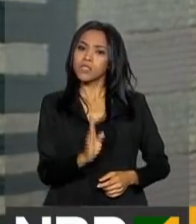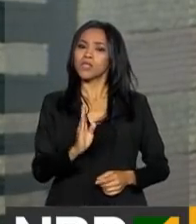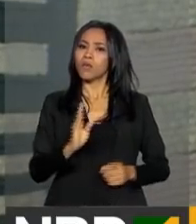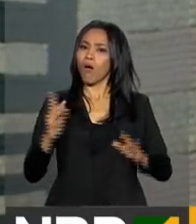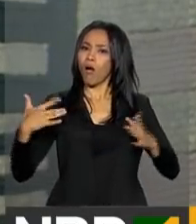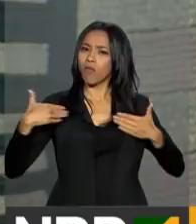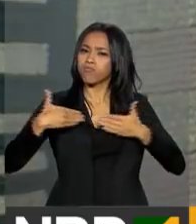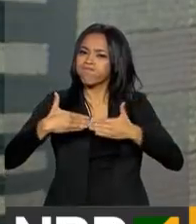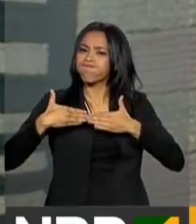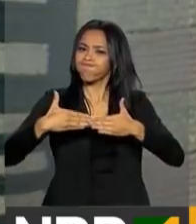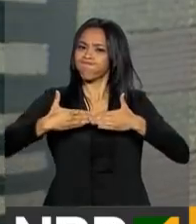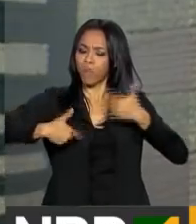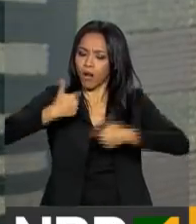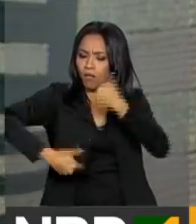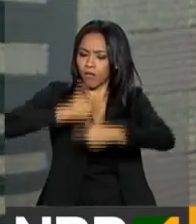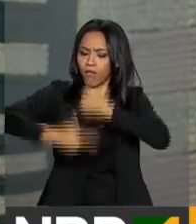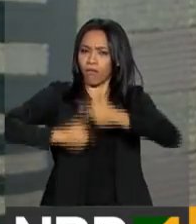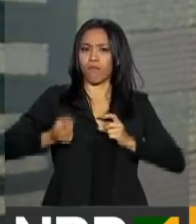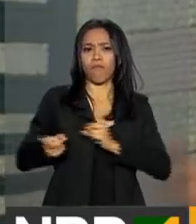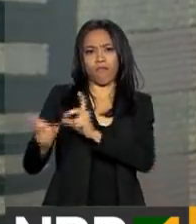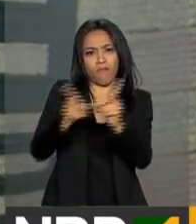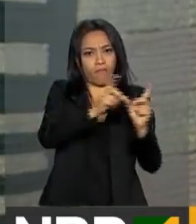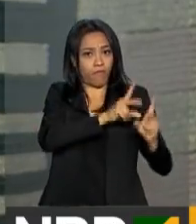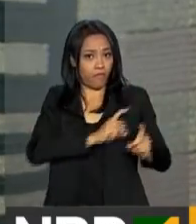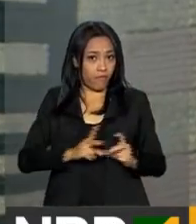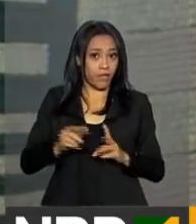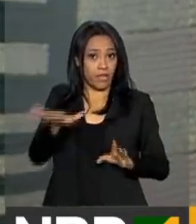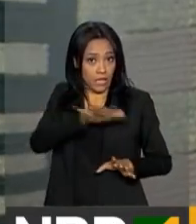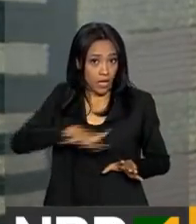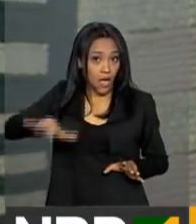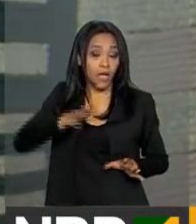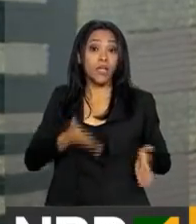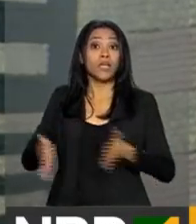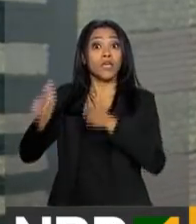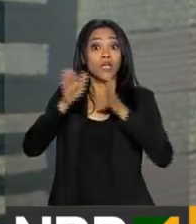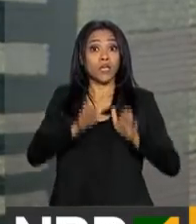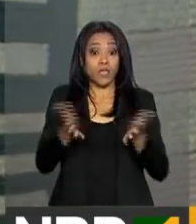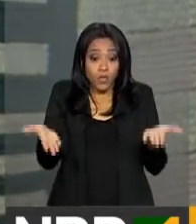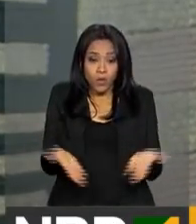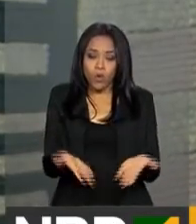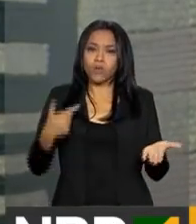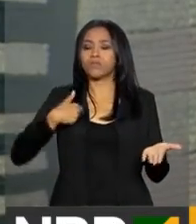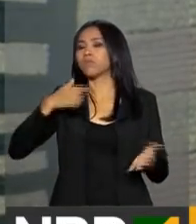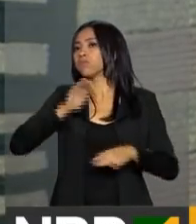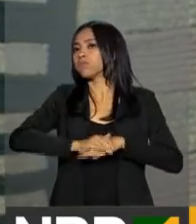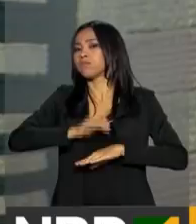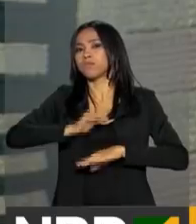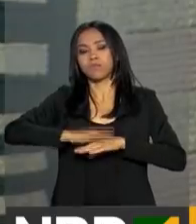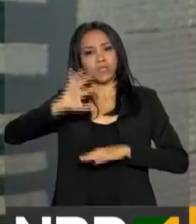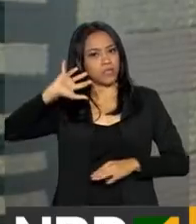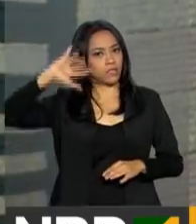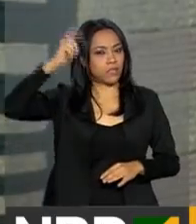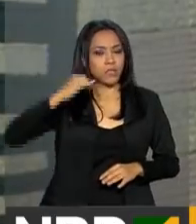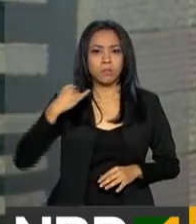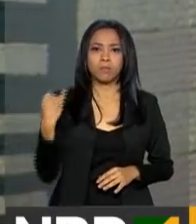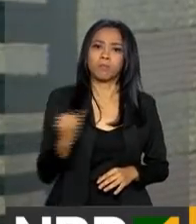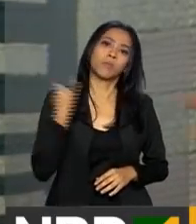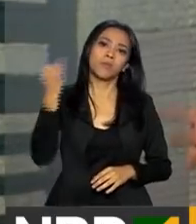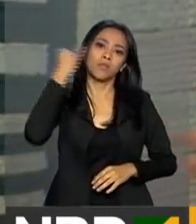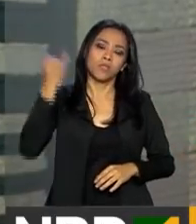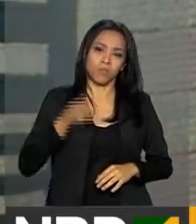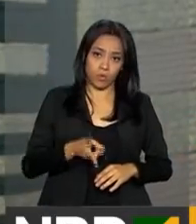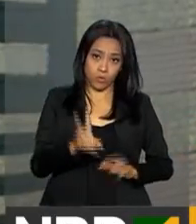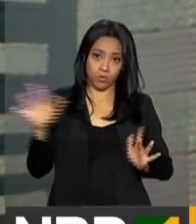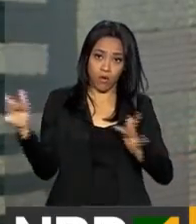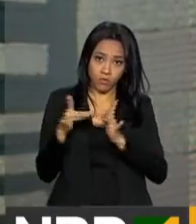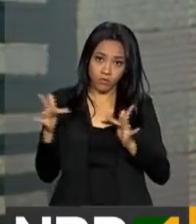parceiro comercial na região. E hoje nós demos passos importantíssimos para ampliar estas relações